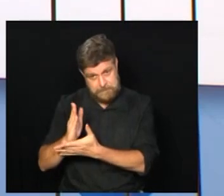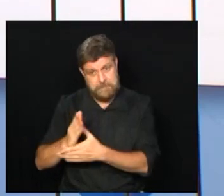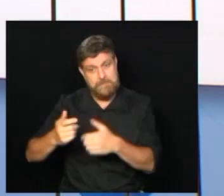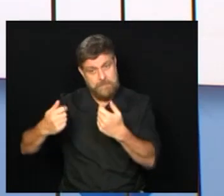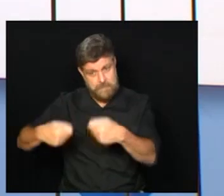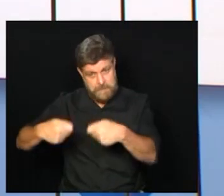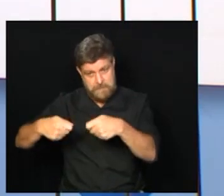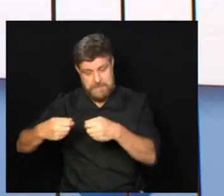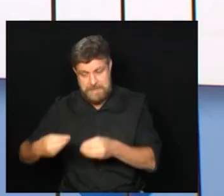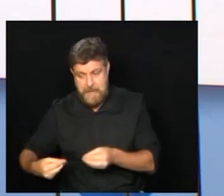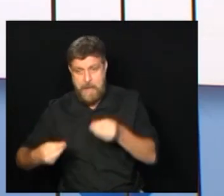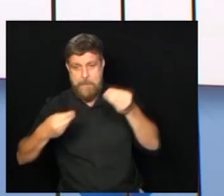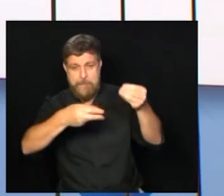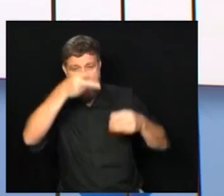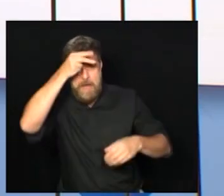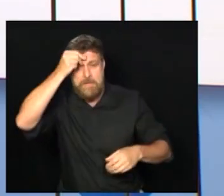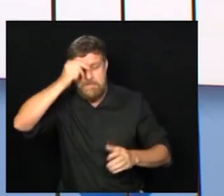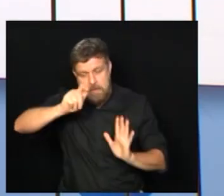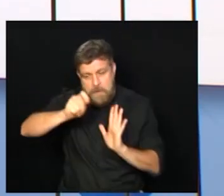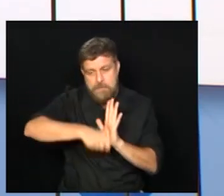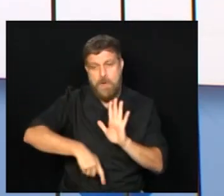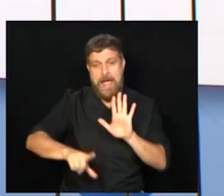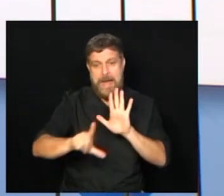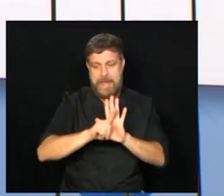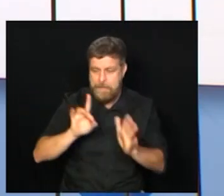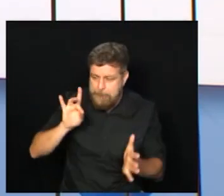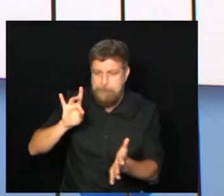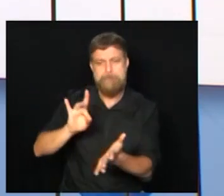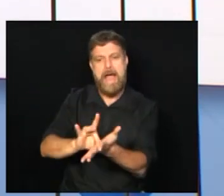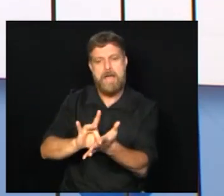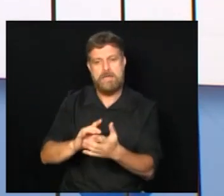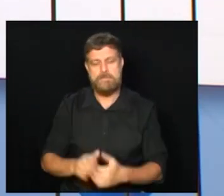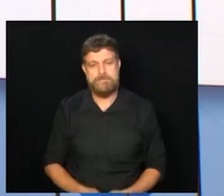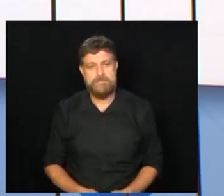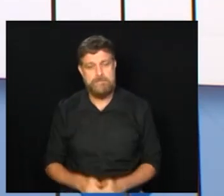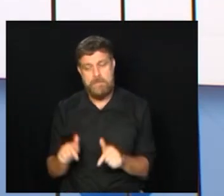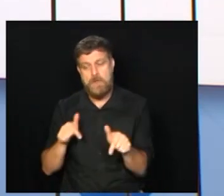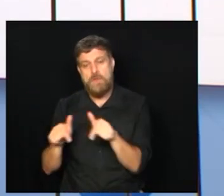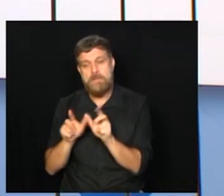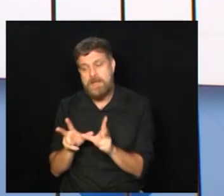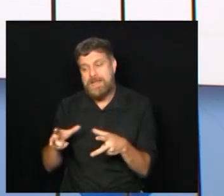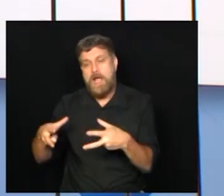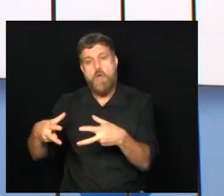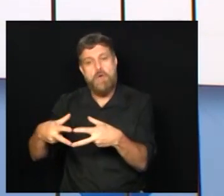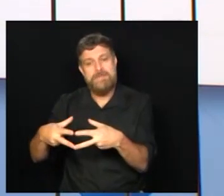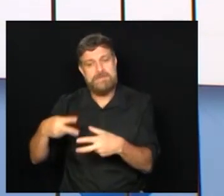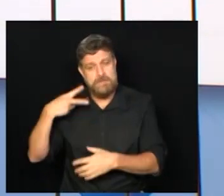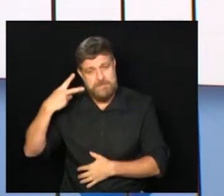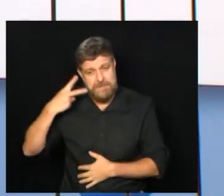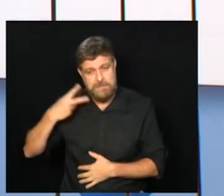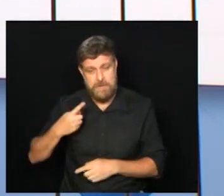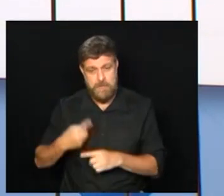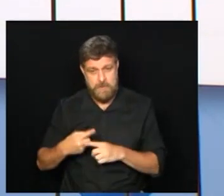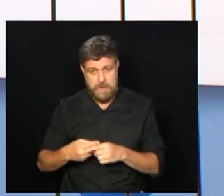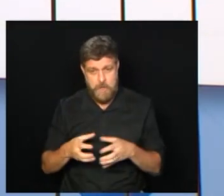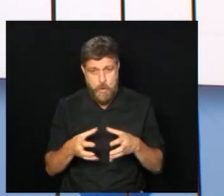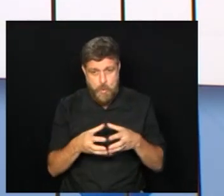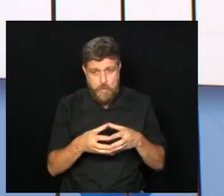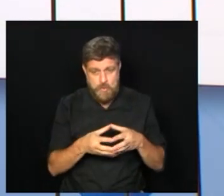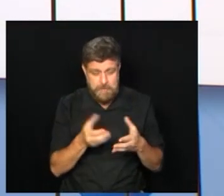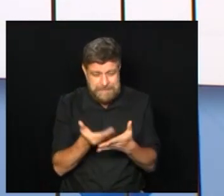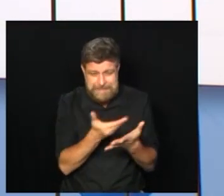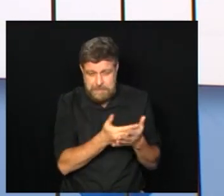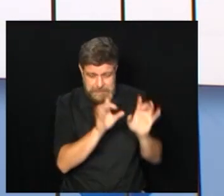ser encaminhado à prefeitura e se tornar lei. Agora a gente vai falar do trabalho das comissões, porque a Comissão Especial de Estudos,